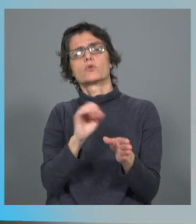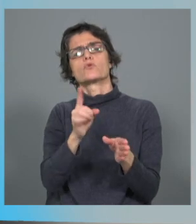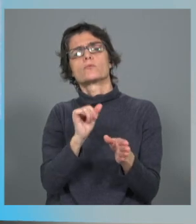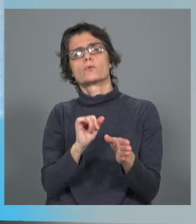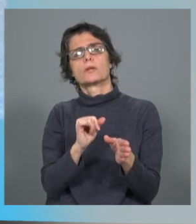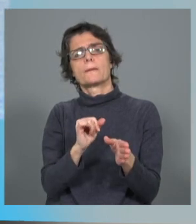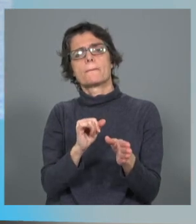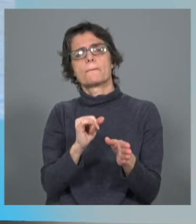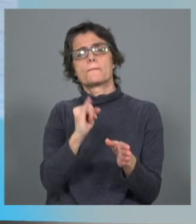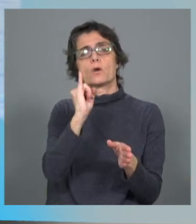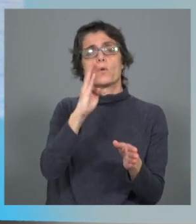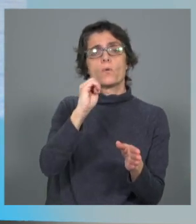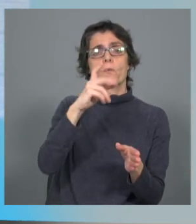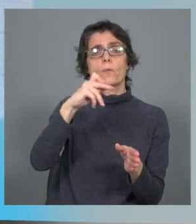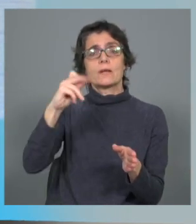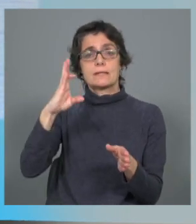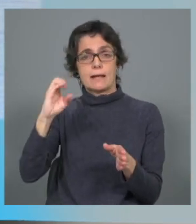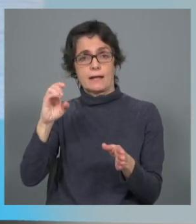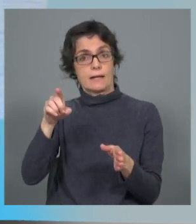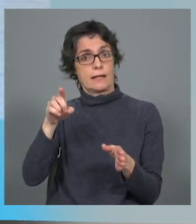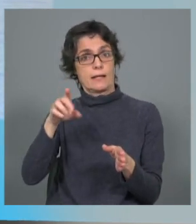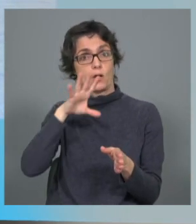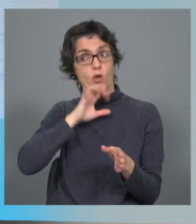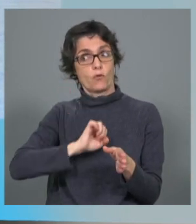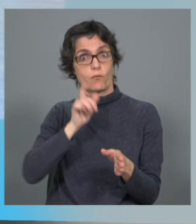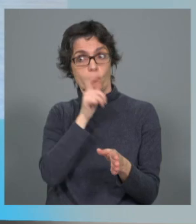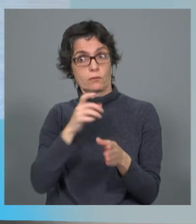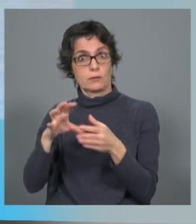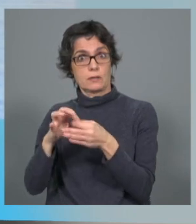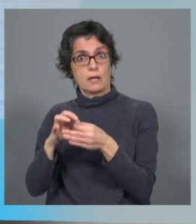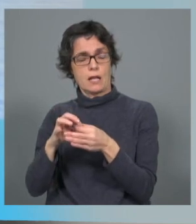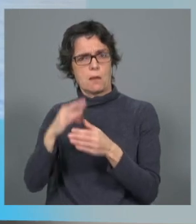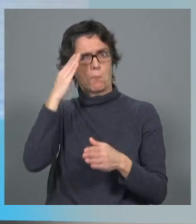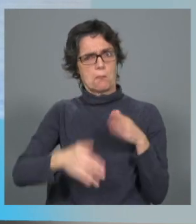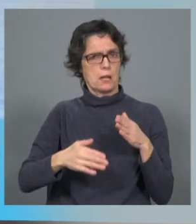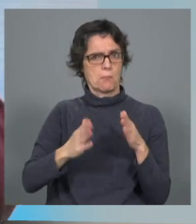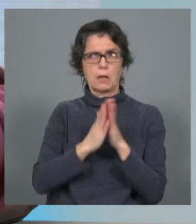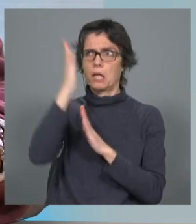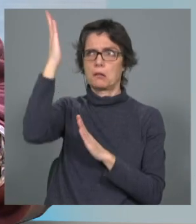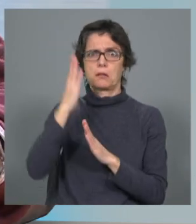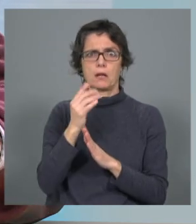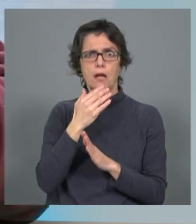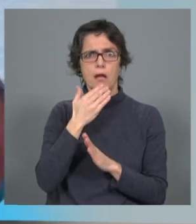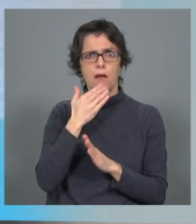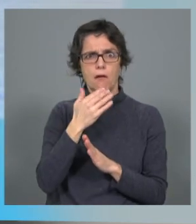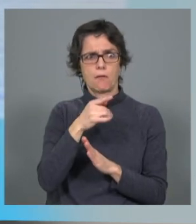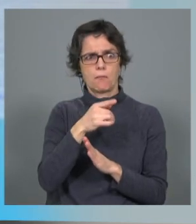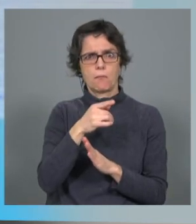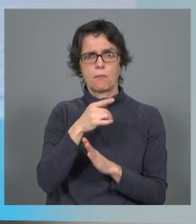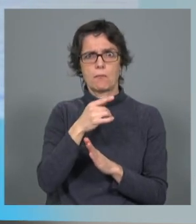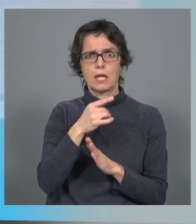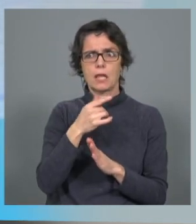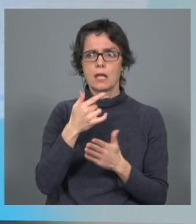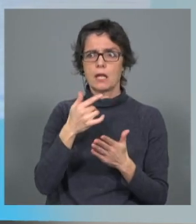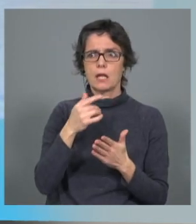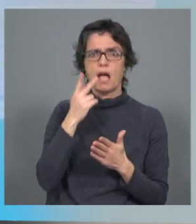Isaac, não é? É o filho da promessa, foi prometido. E de repente este Deus pede a vida deste Isaac. E nós focamos-nos